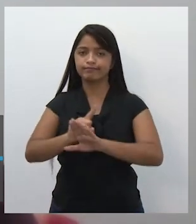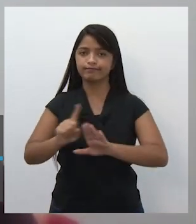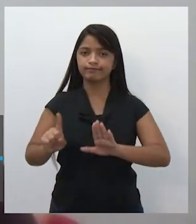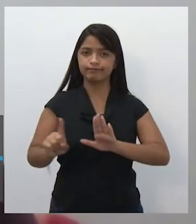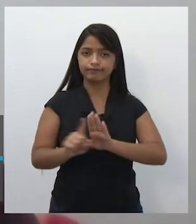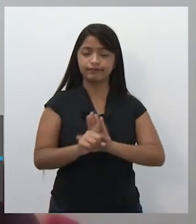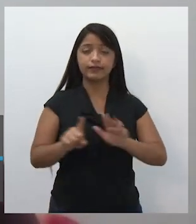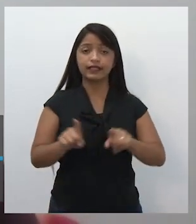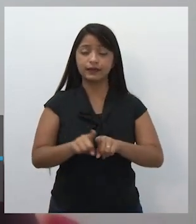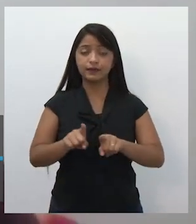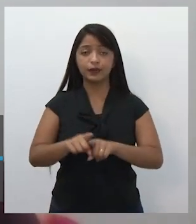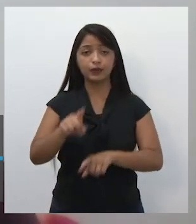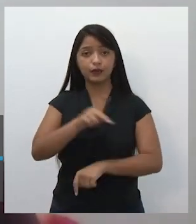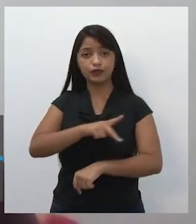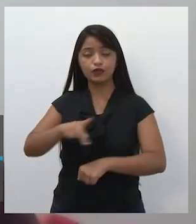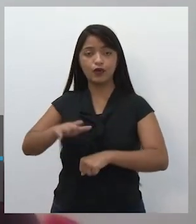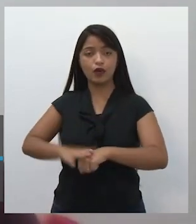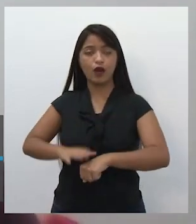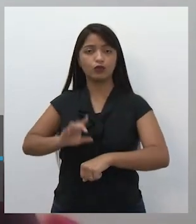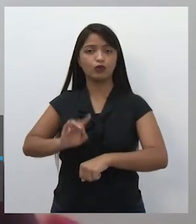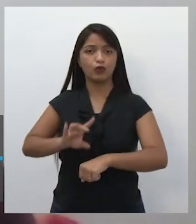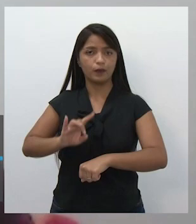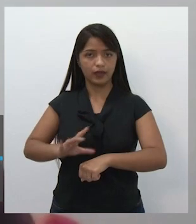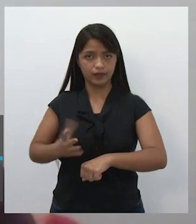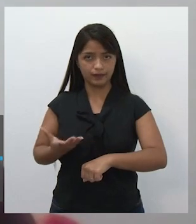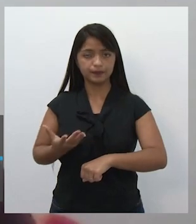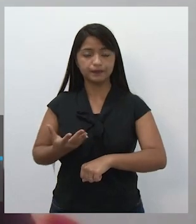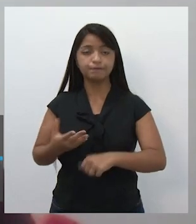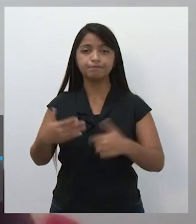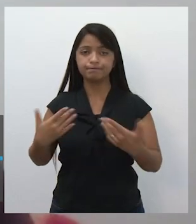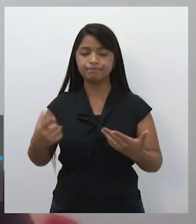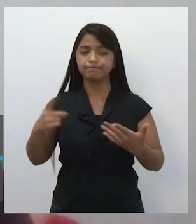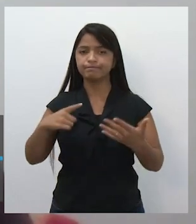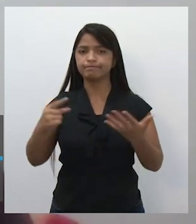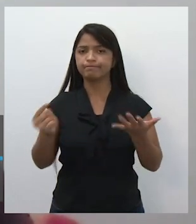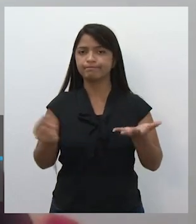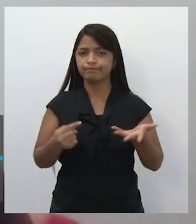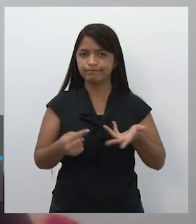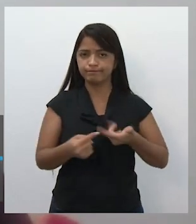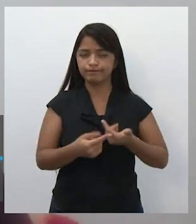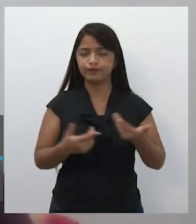da autonomia do professor. Então, todas essas questões estão colocadas para a gente nessa